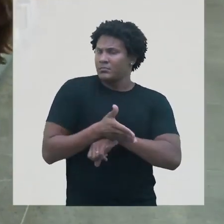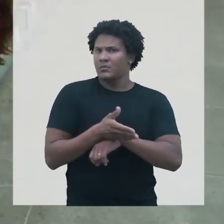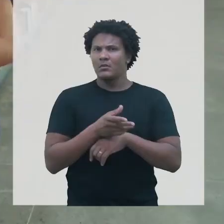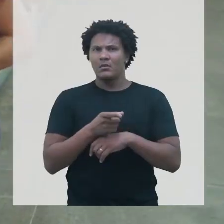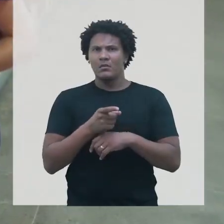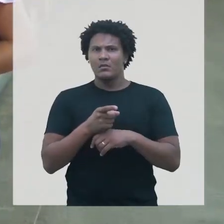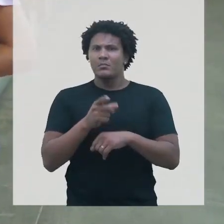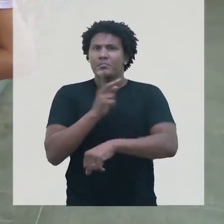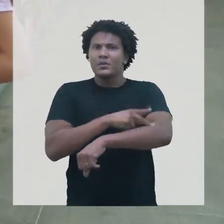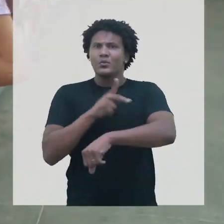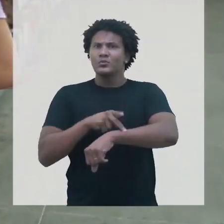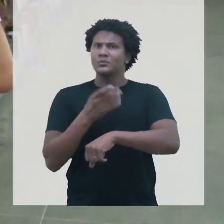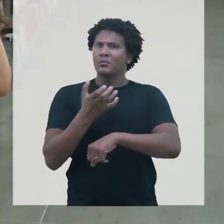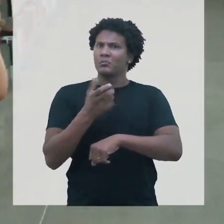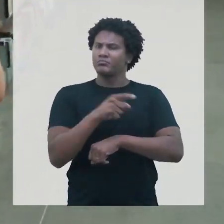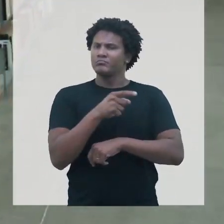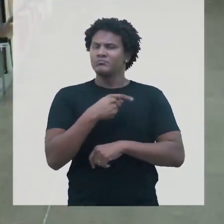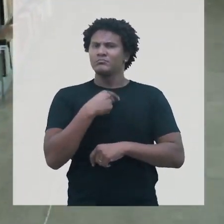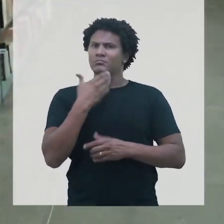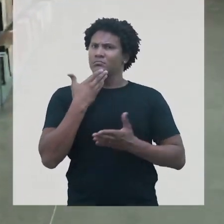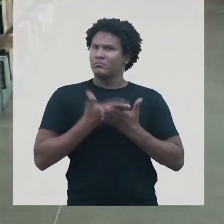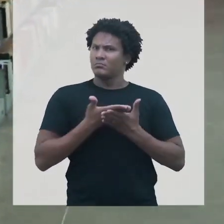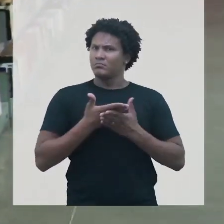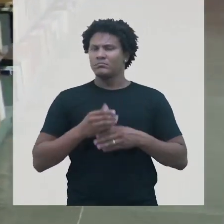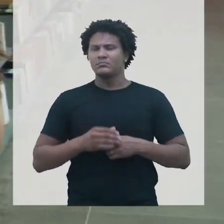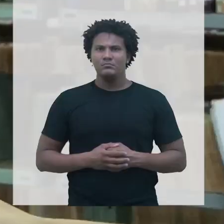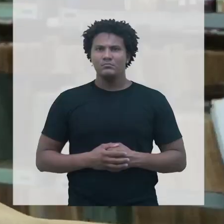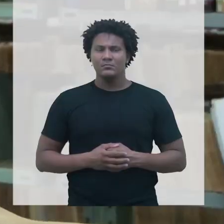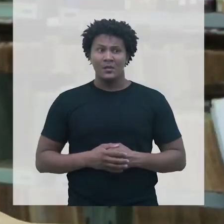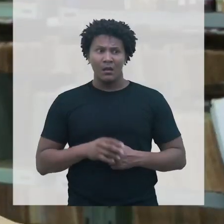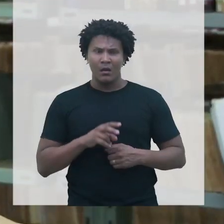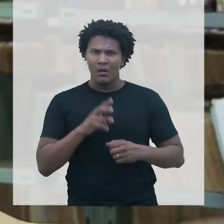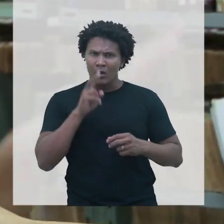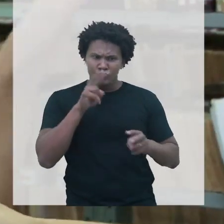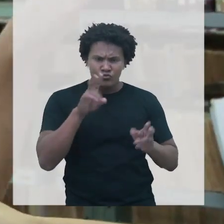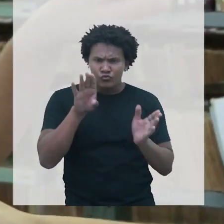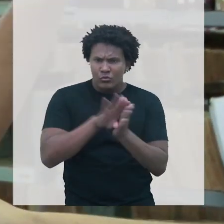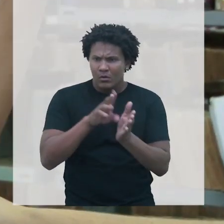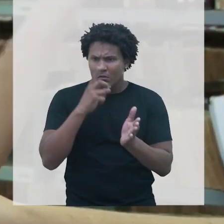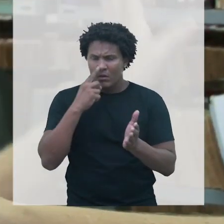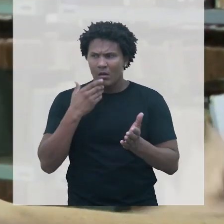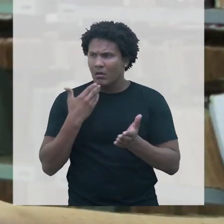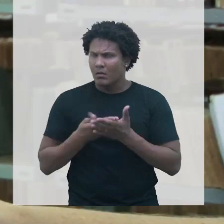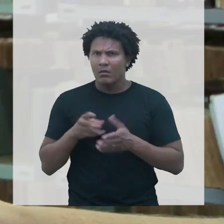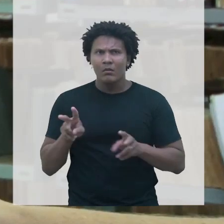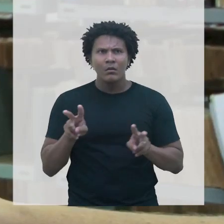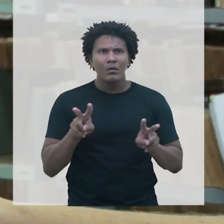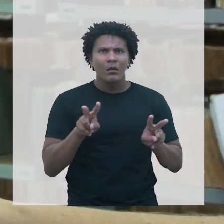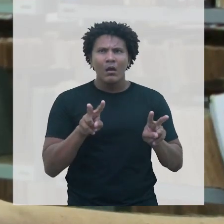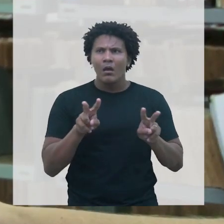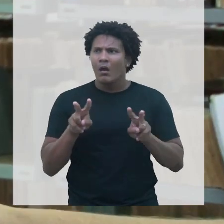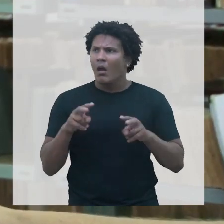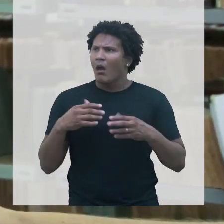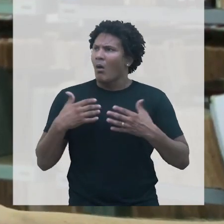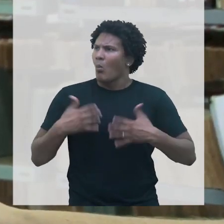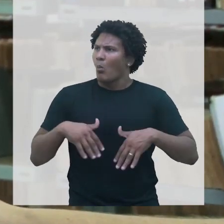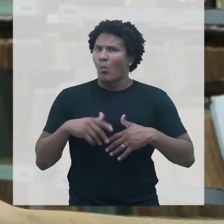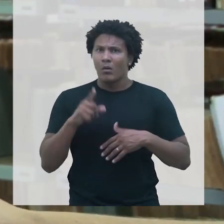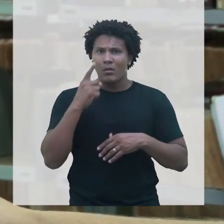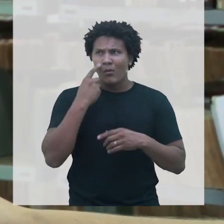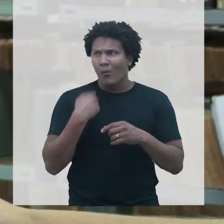à UFC para cursar pedagogia, também se derreteu. Quando eu cheguei, eu vi essa uma distante com um monte de livro, eu também